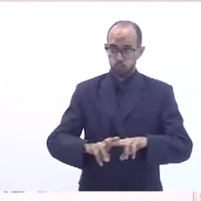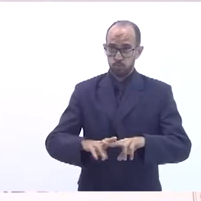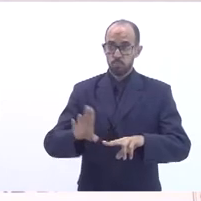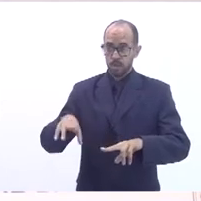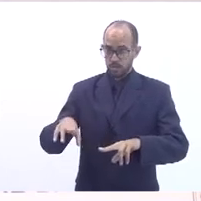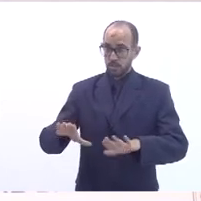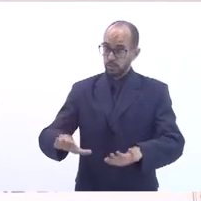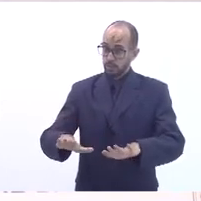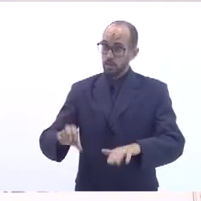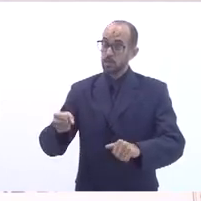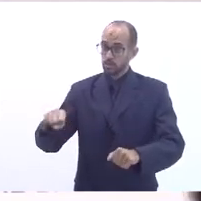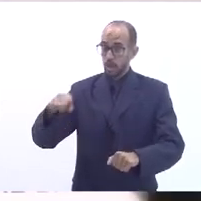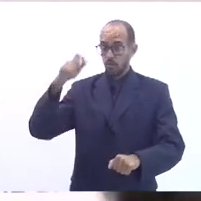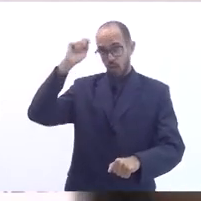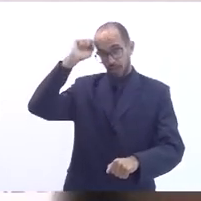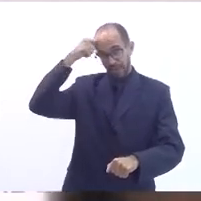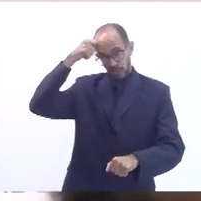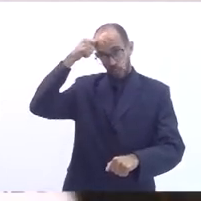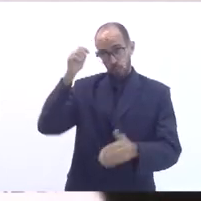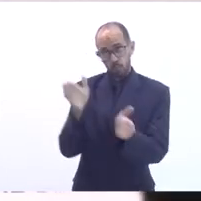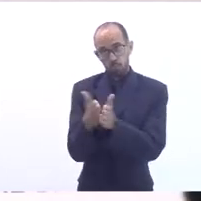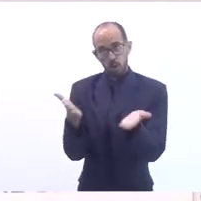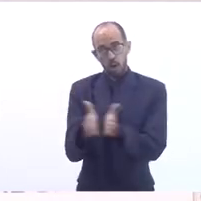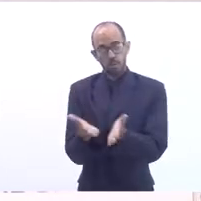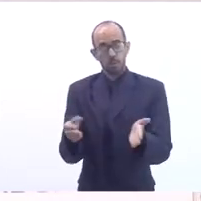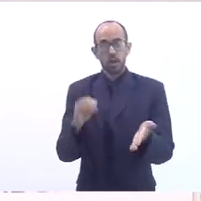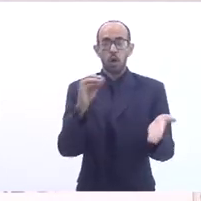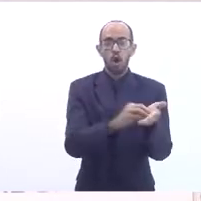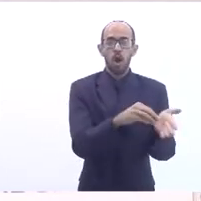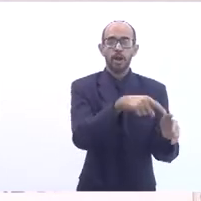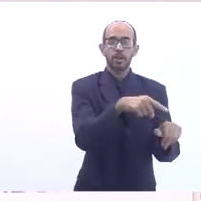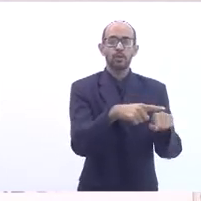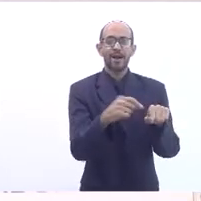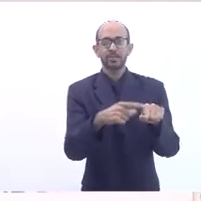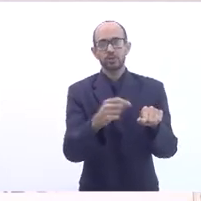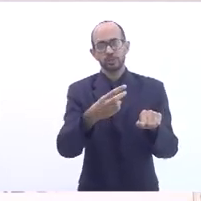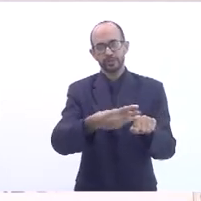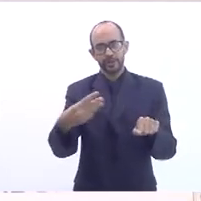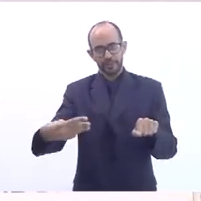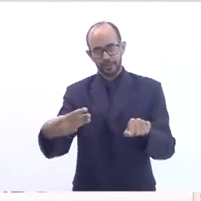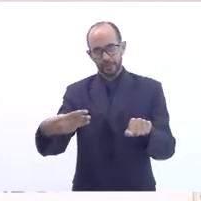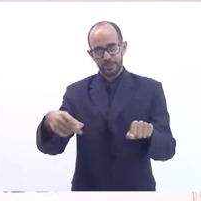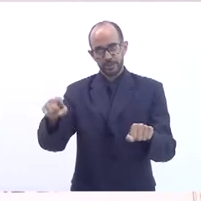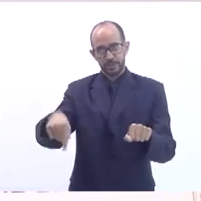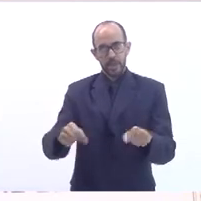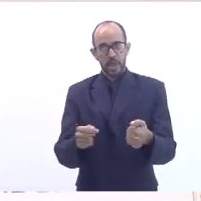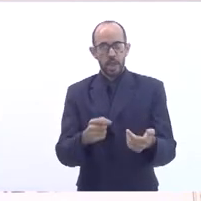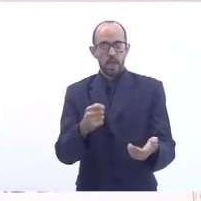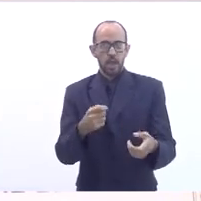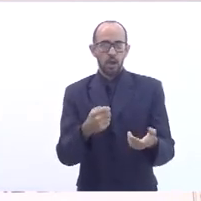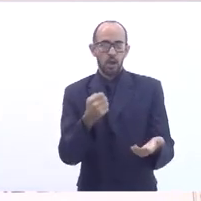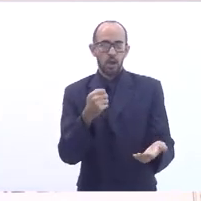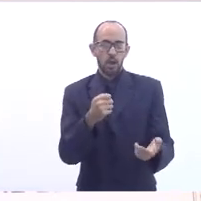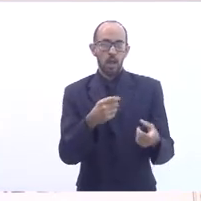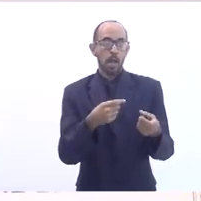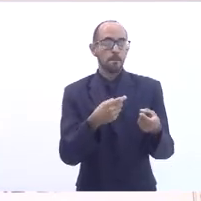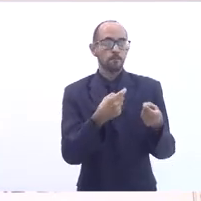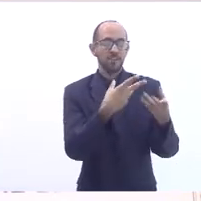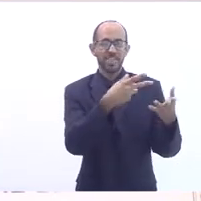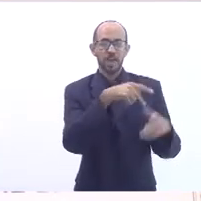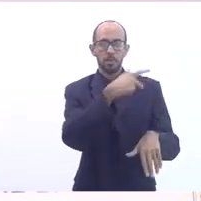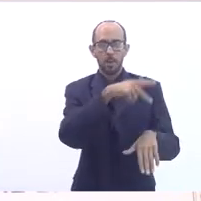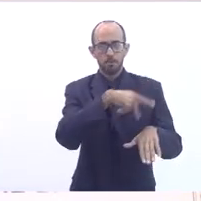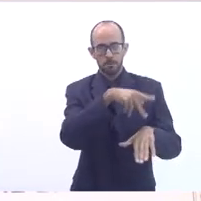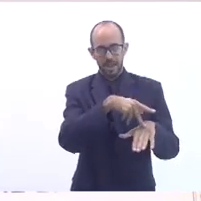se for pobre nego ele é colocado no artigo 33 que é o artigo é importar exportar vender fornecer